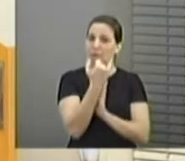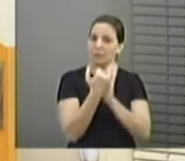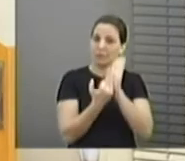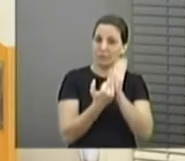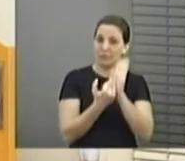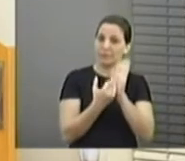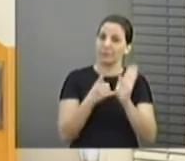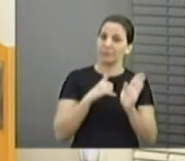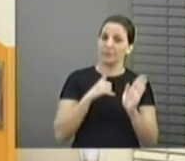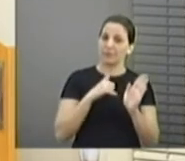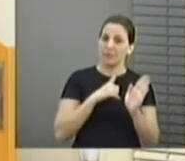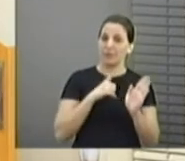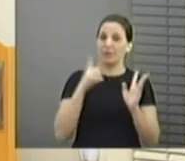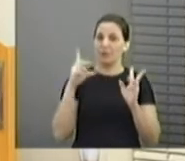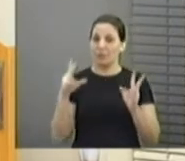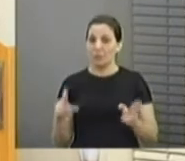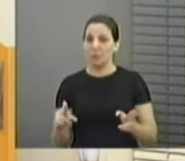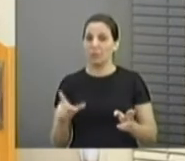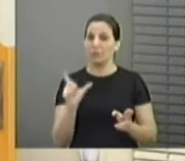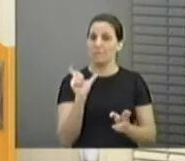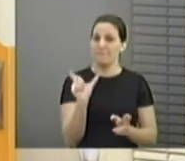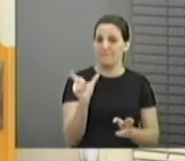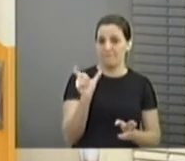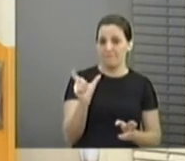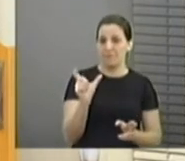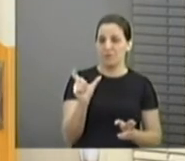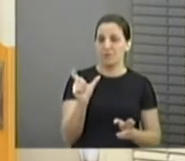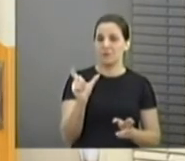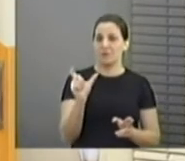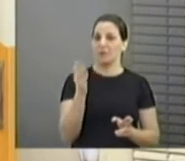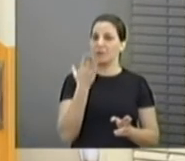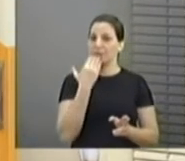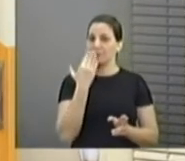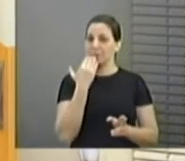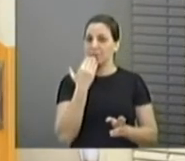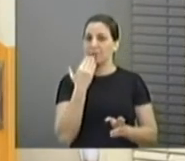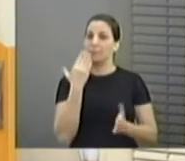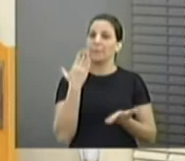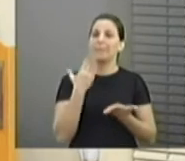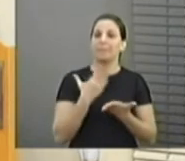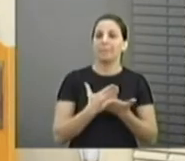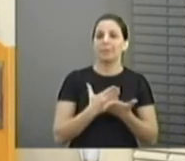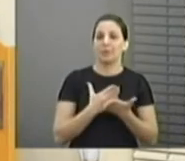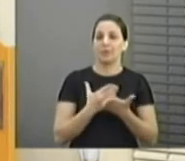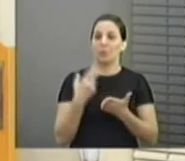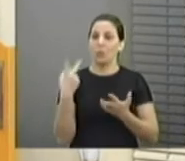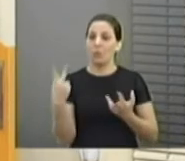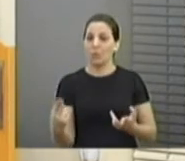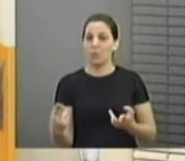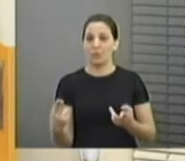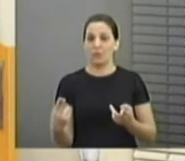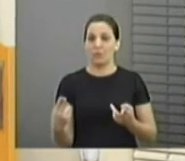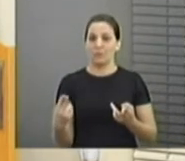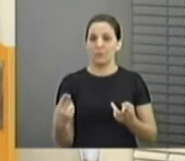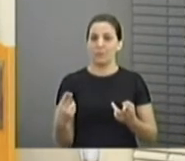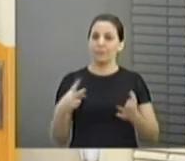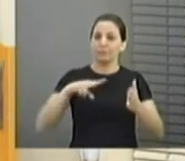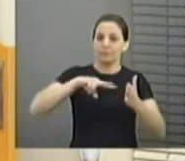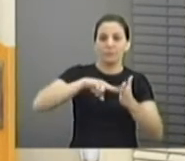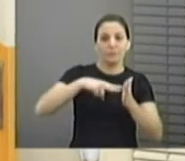e manter o Vale Alimentação, o ticket dos funcionários da prefeitura congelados. Isso